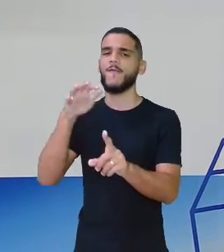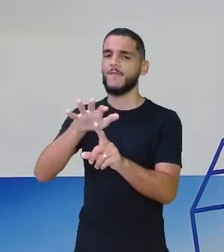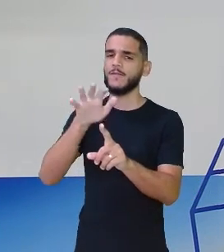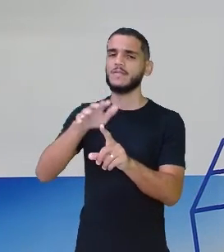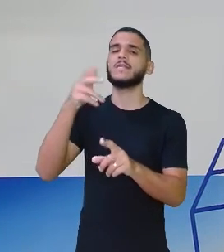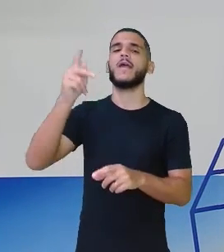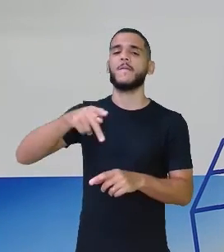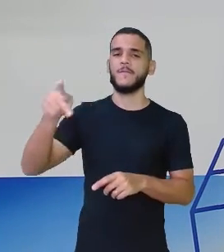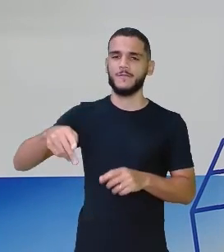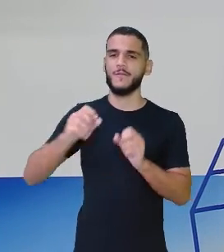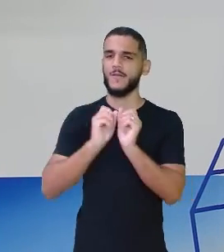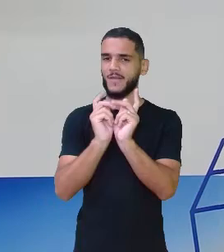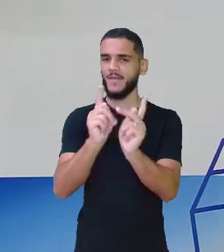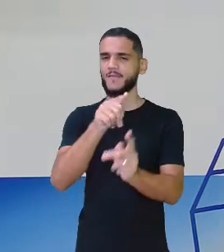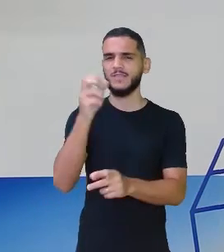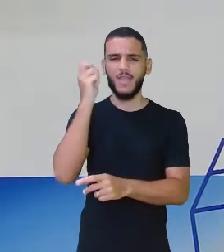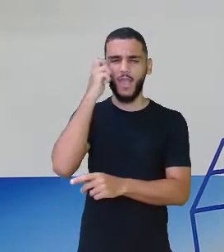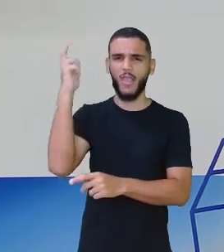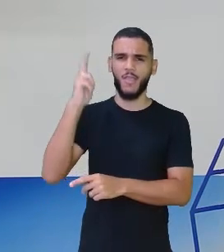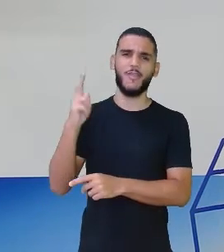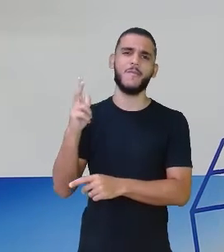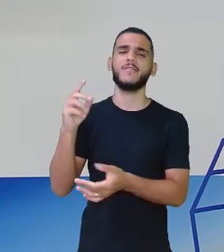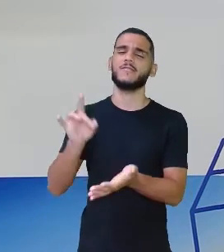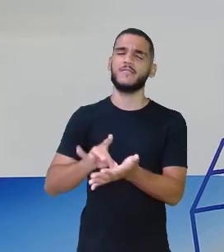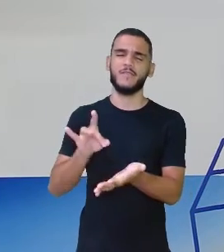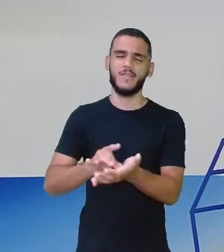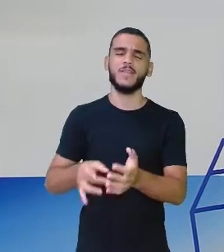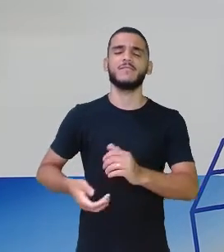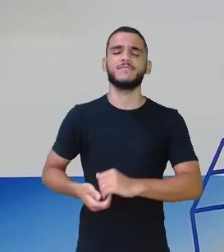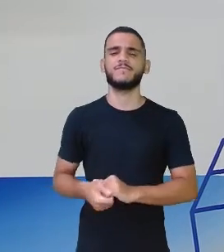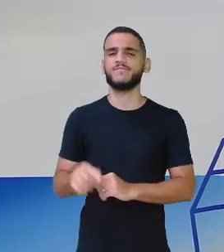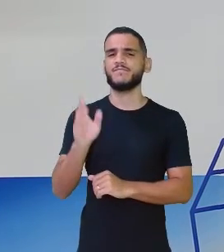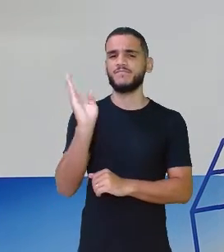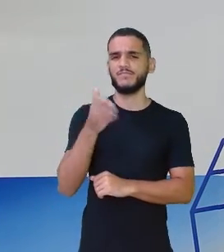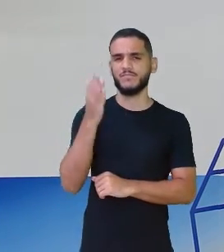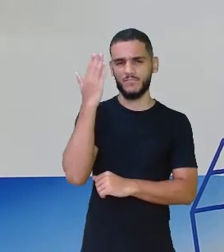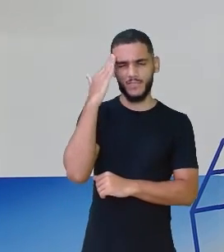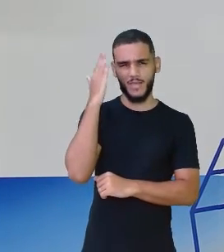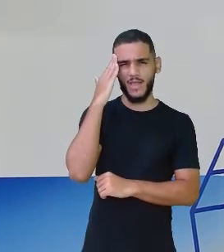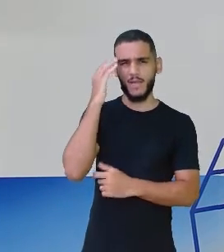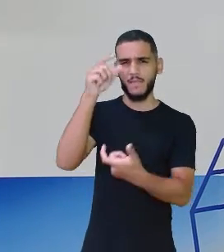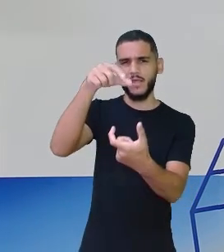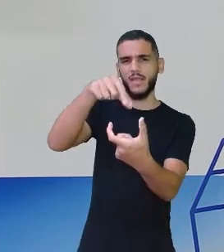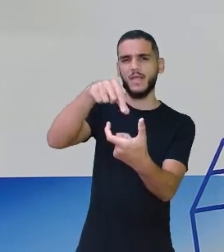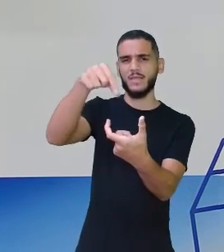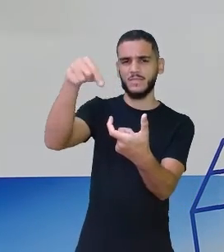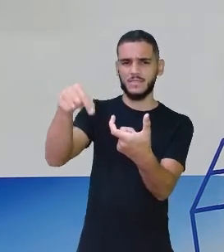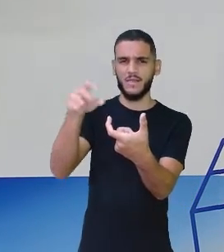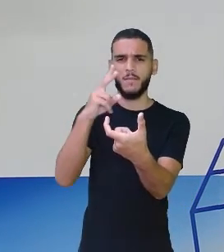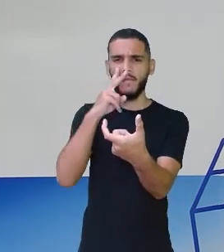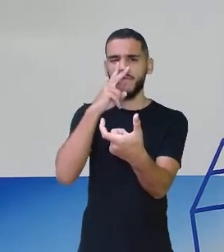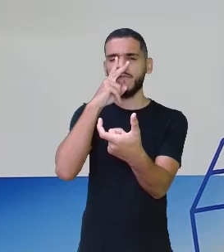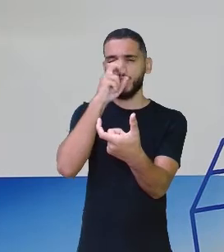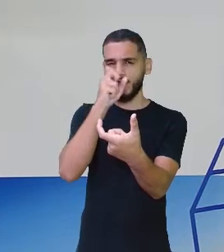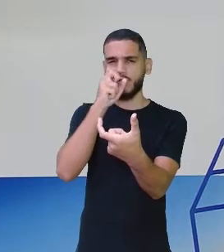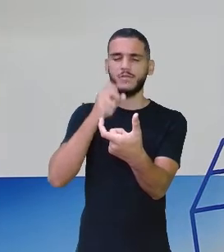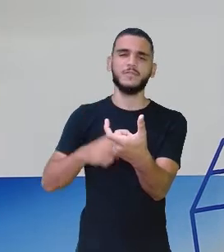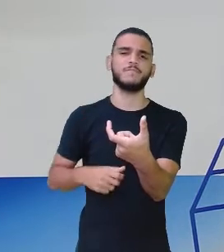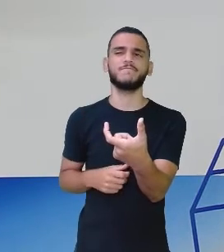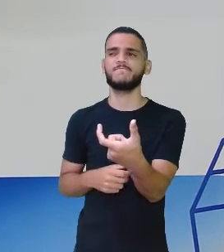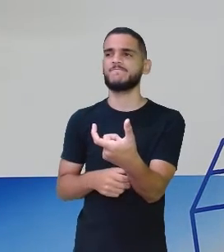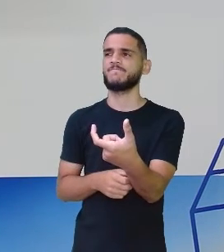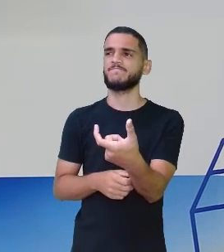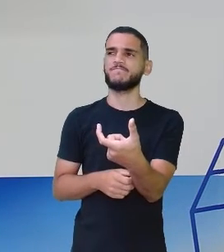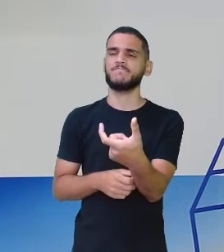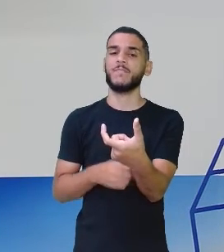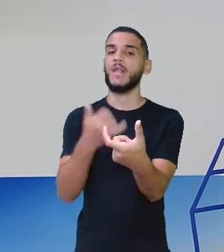espertos demais. E aí, já sabe qual é a sílaba tônica da palavra presente?